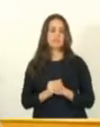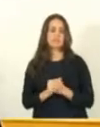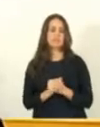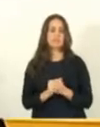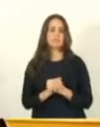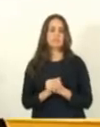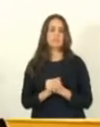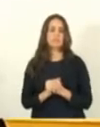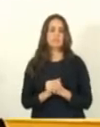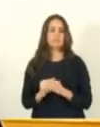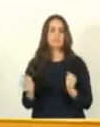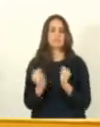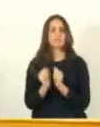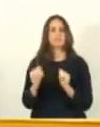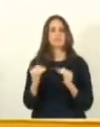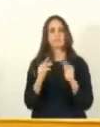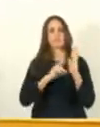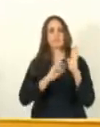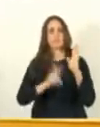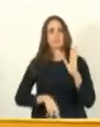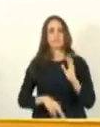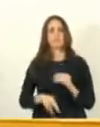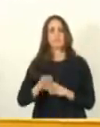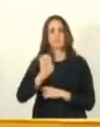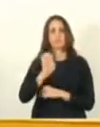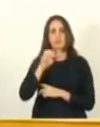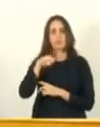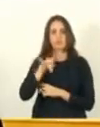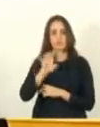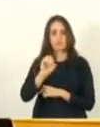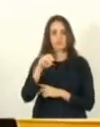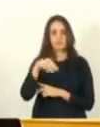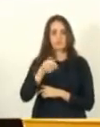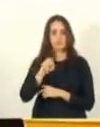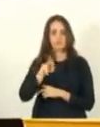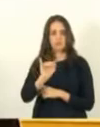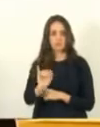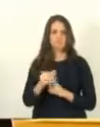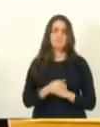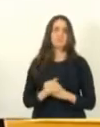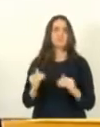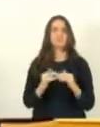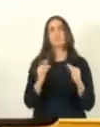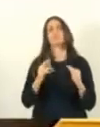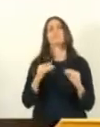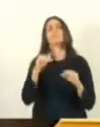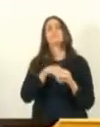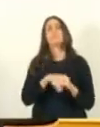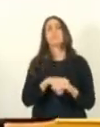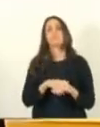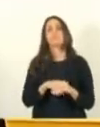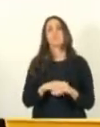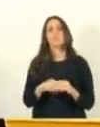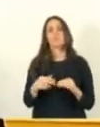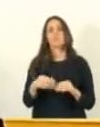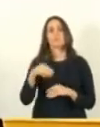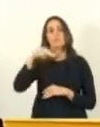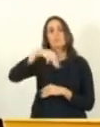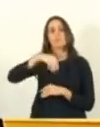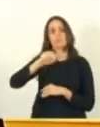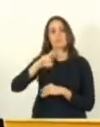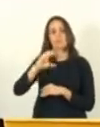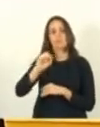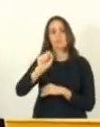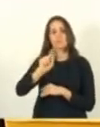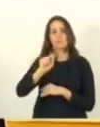Com o relator, deputado doutor Emílio Mameri. Com o relator, deputada Janete Sá. Com o relator, deputado Marco Garcia. Com o relator. Deputado